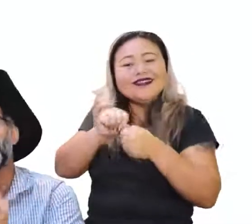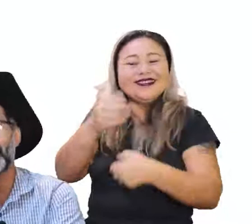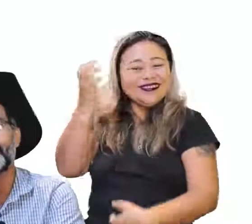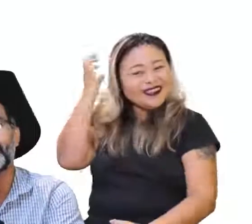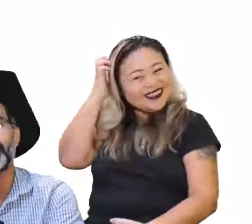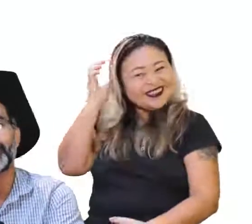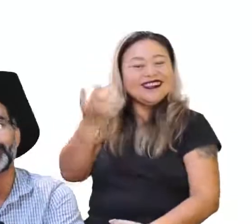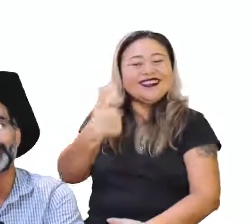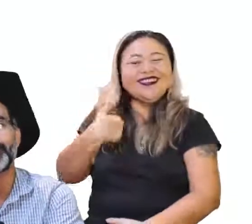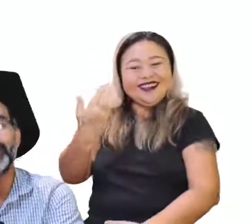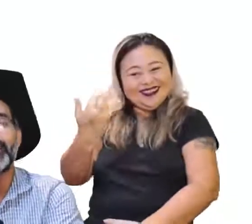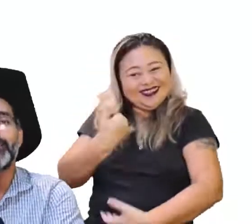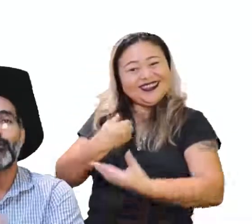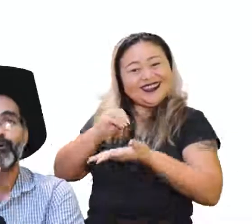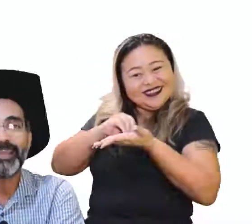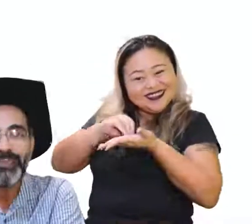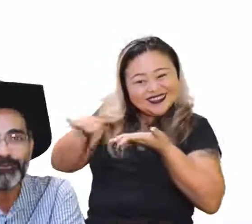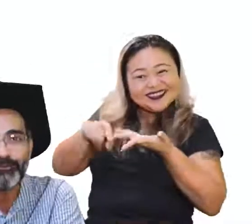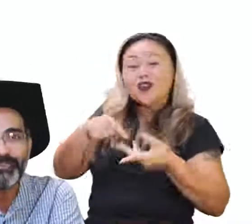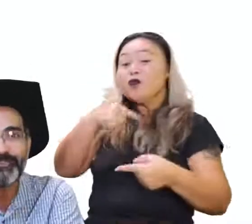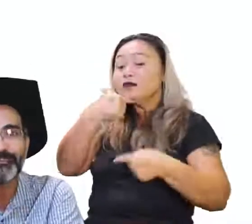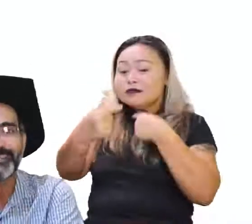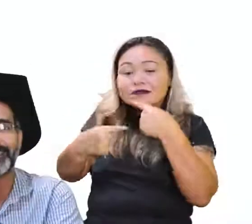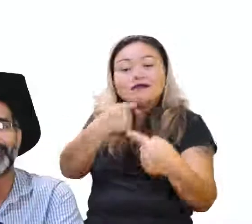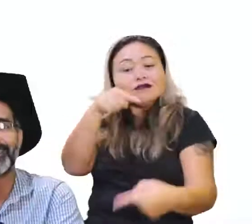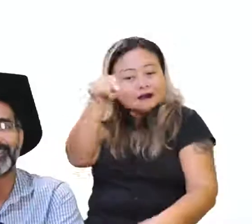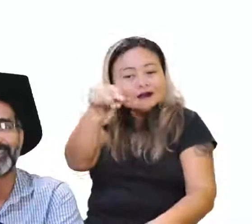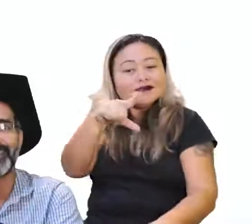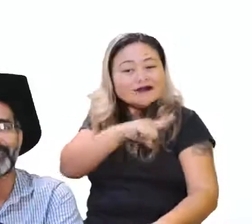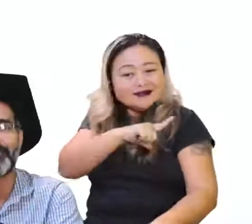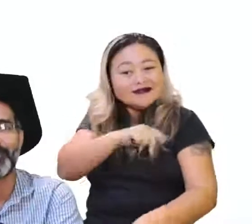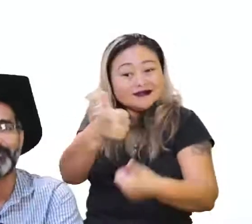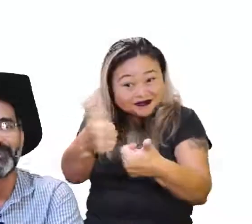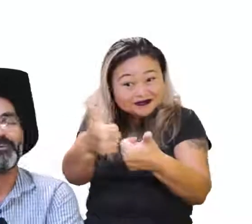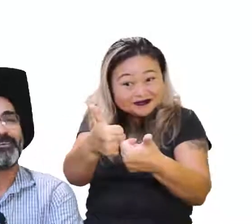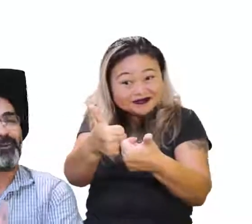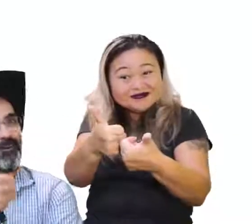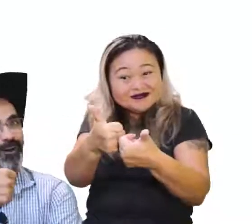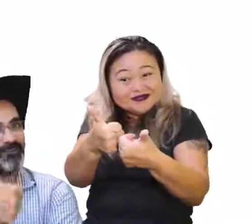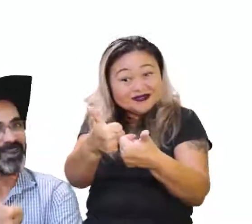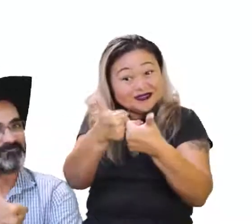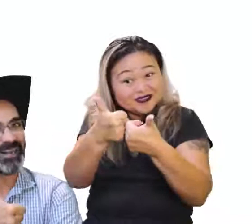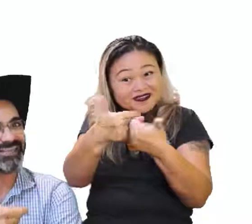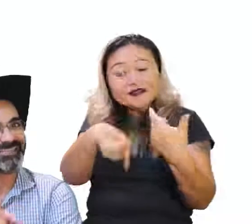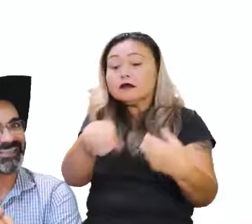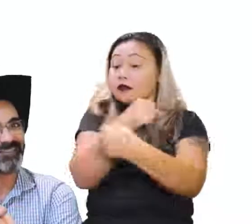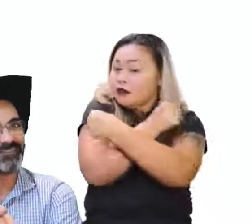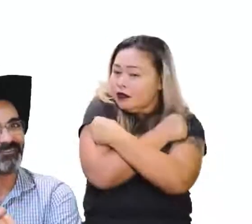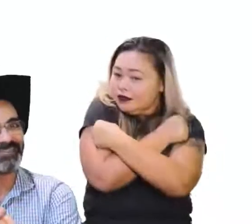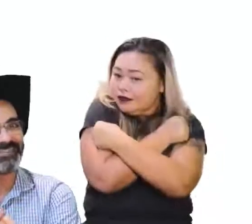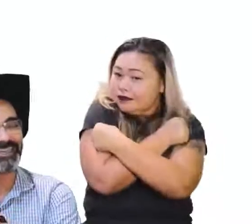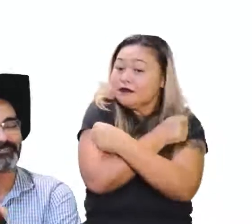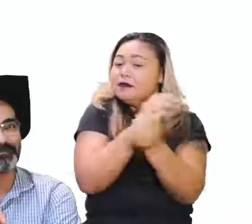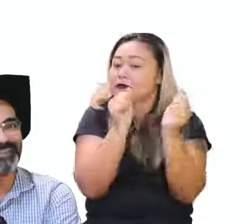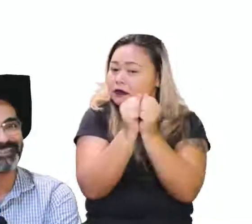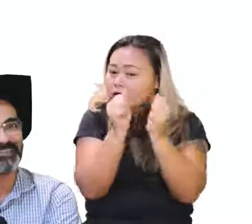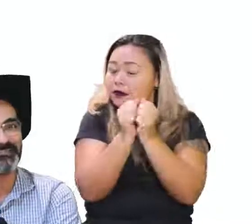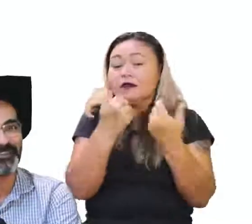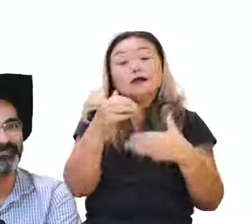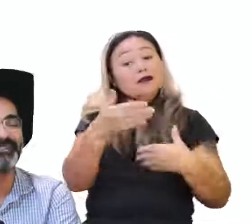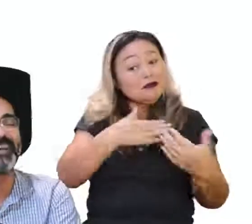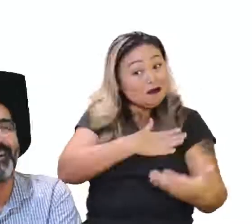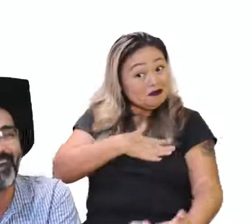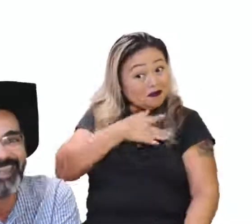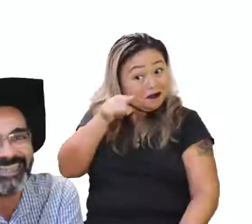Alderina sempre manda para mim qualquer dúvida que vocês estudantes tenham, tá bom? Um abraço estar com vocês, um